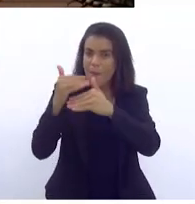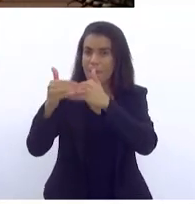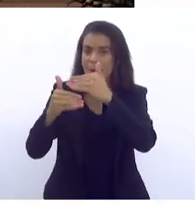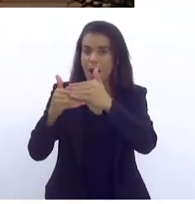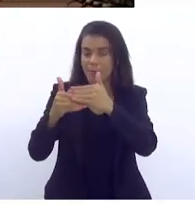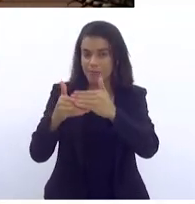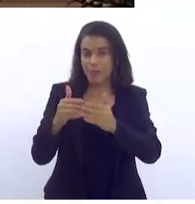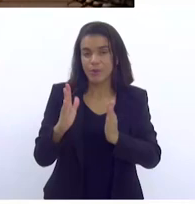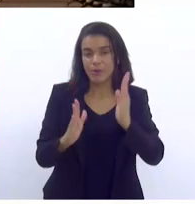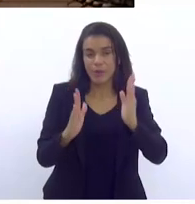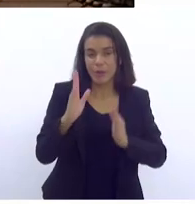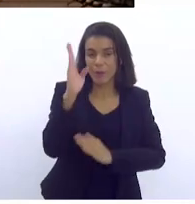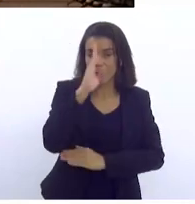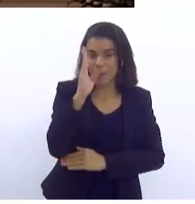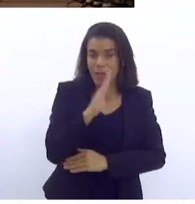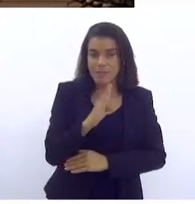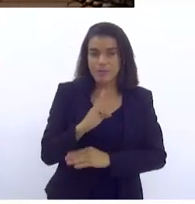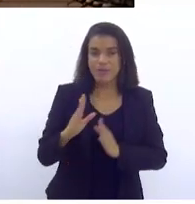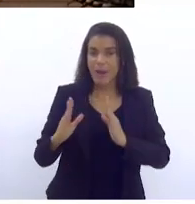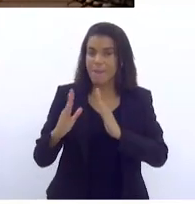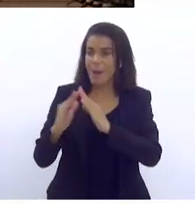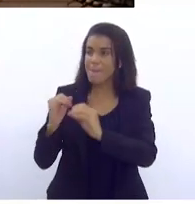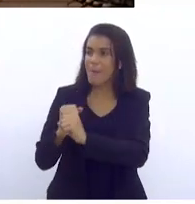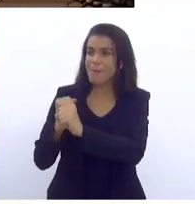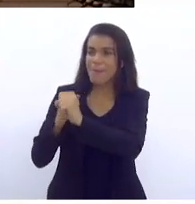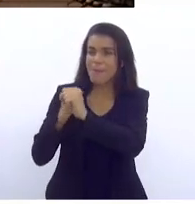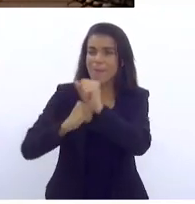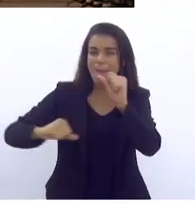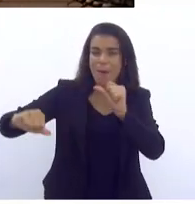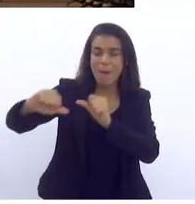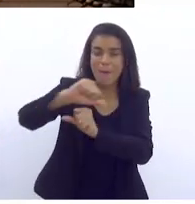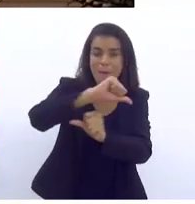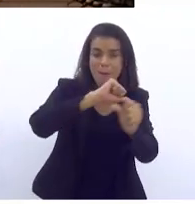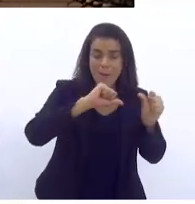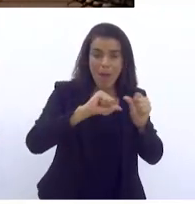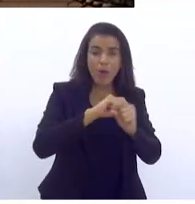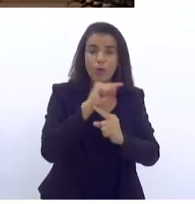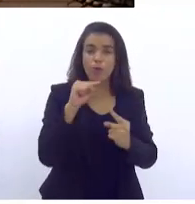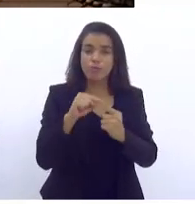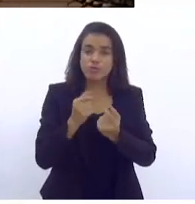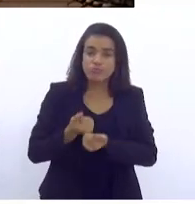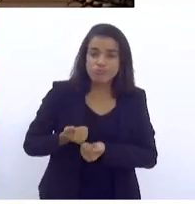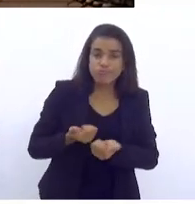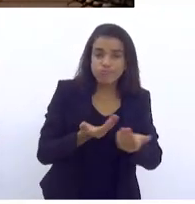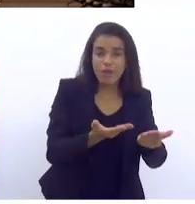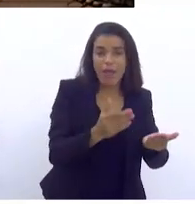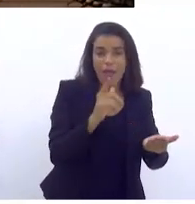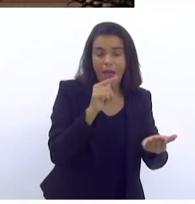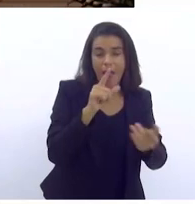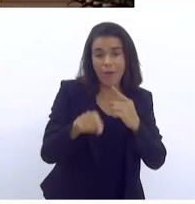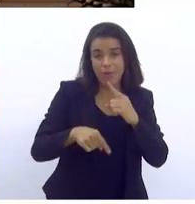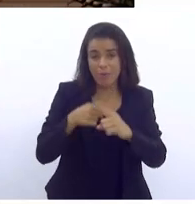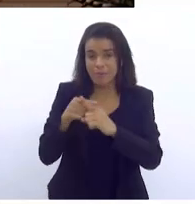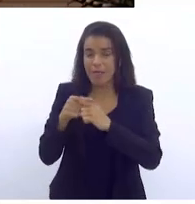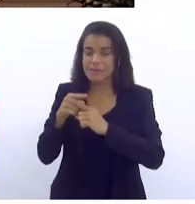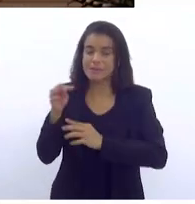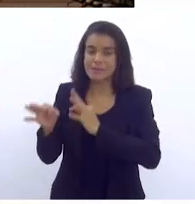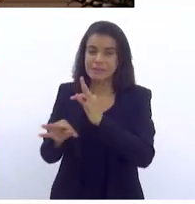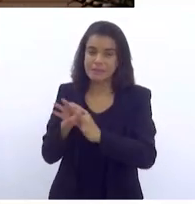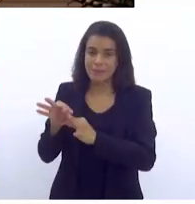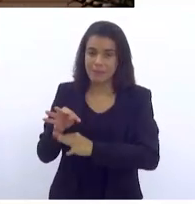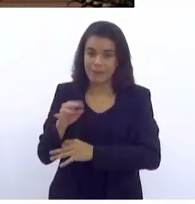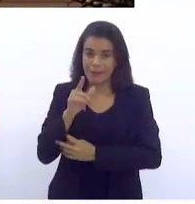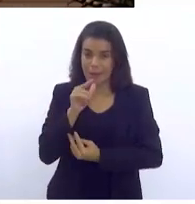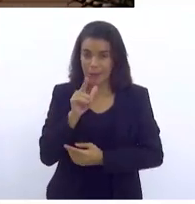momento que o Brasil tava se urbanizando em termos de levar água e saneamento para as pessoas mas esse esforço ele se mostrou